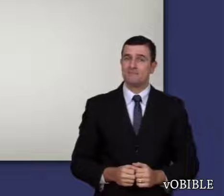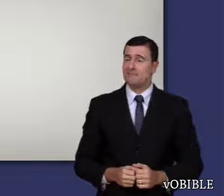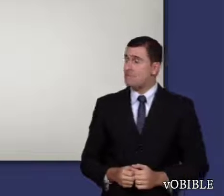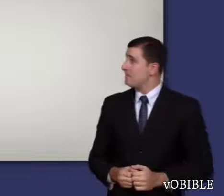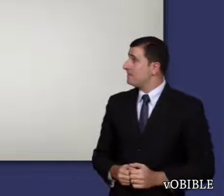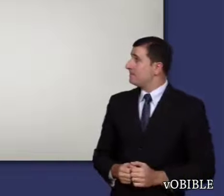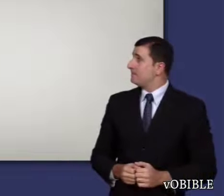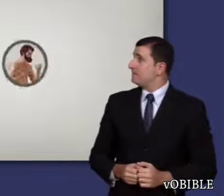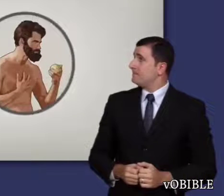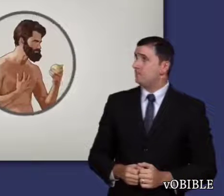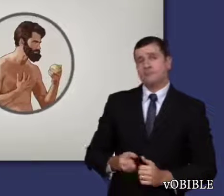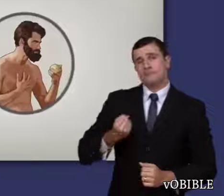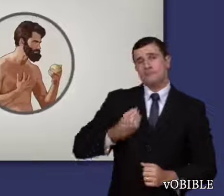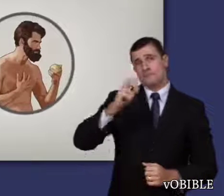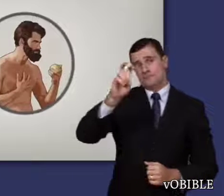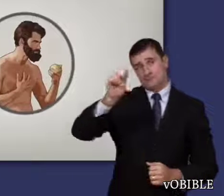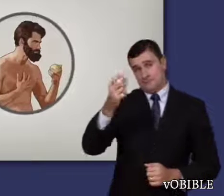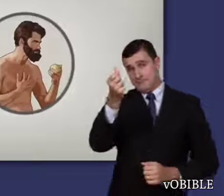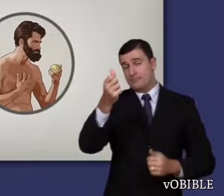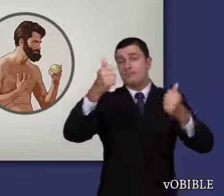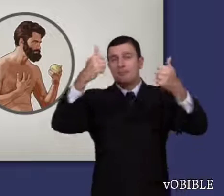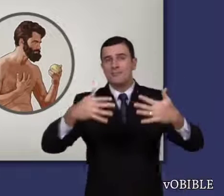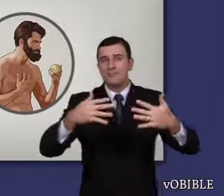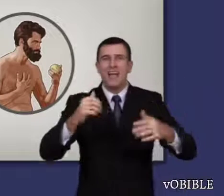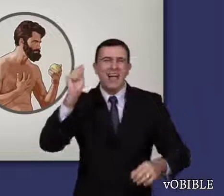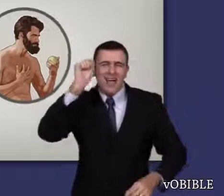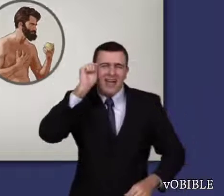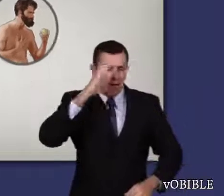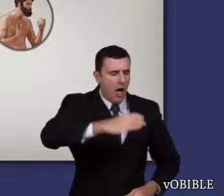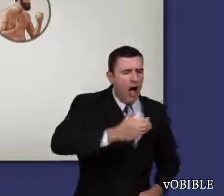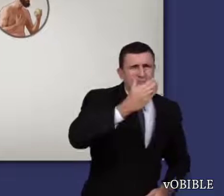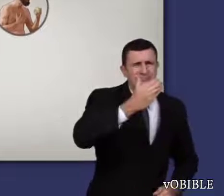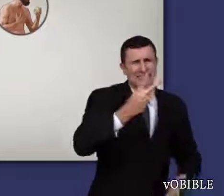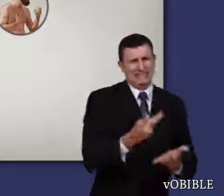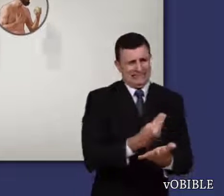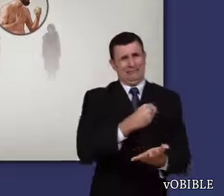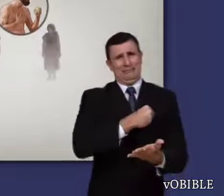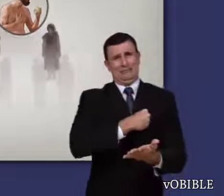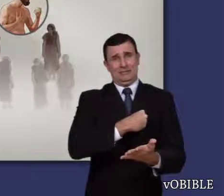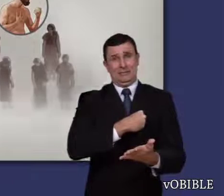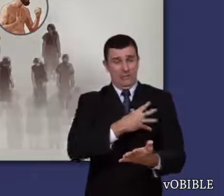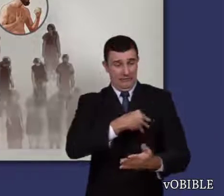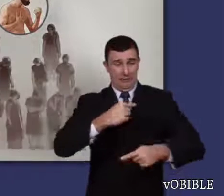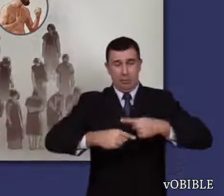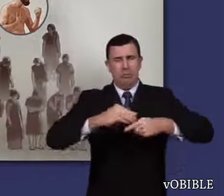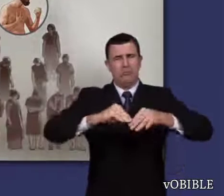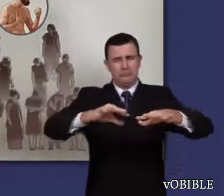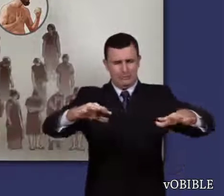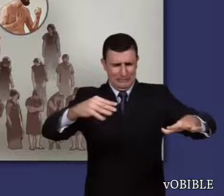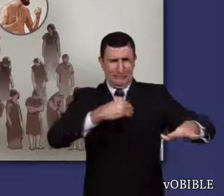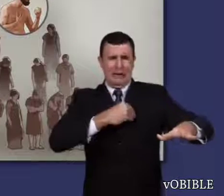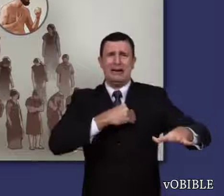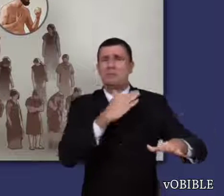Nos capítulos 5 e 6, Paulo raciocina que Adão pecou contra Deus e, por isso, todos os humanos herdaram o pecado e